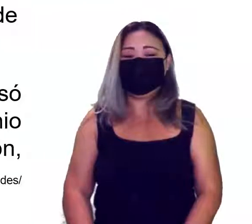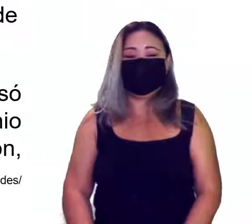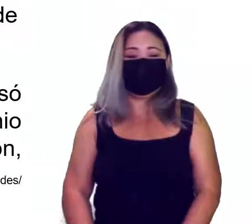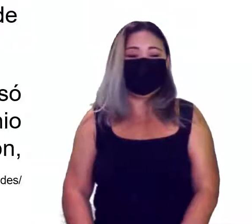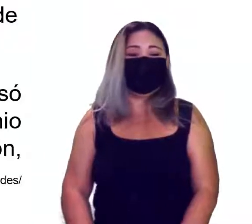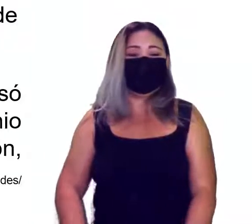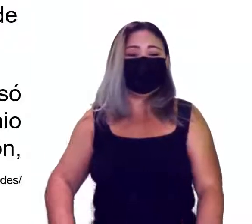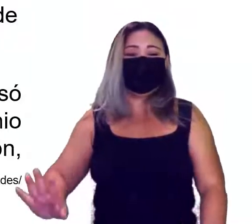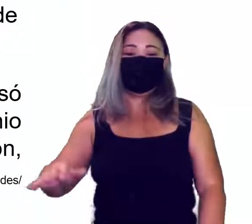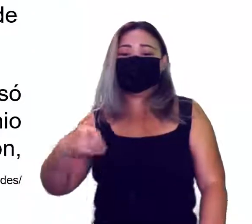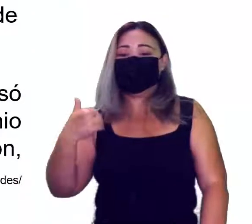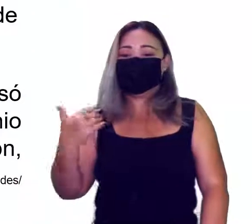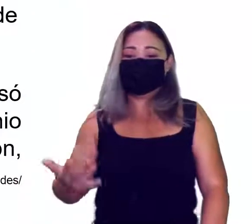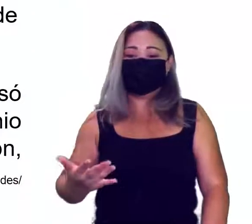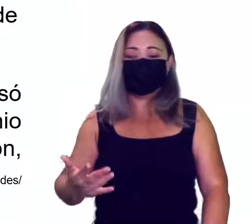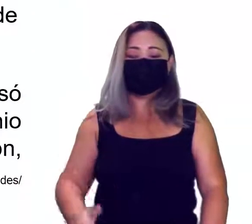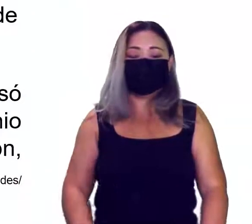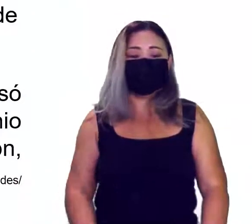Ó,